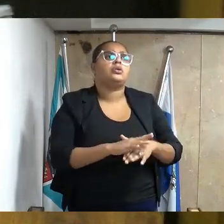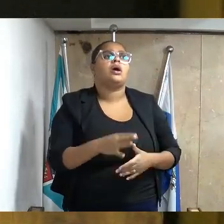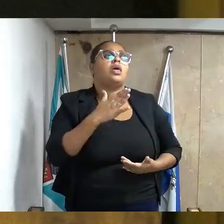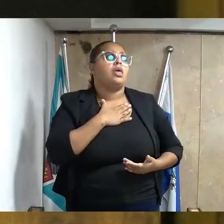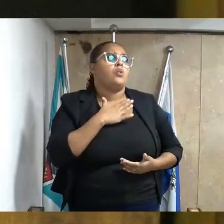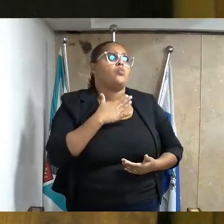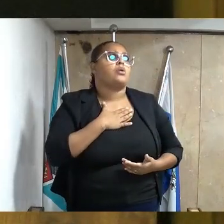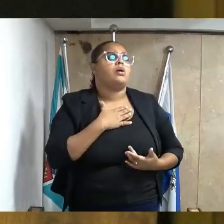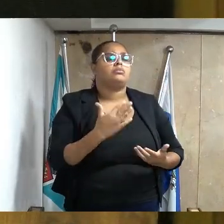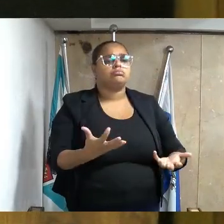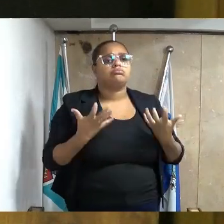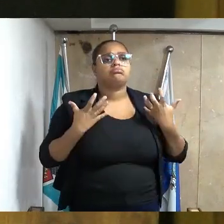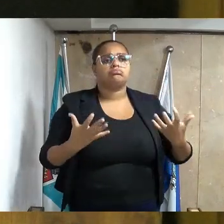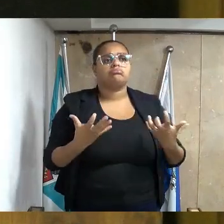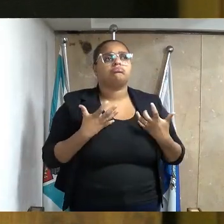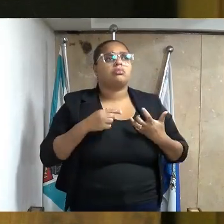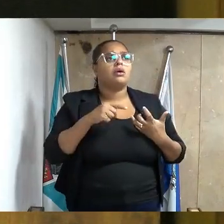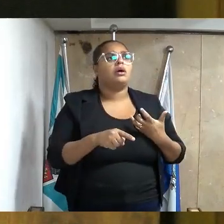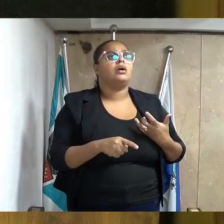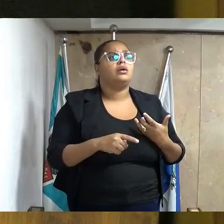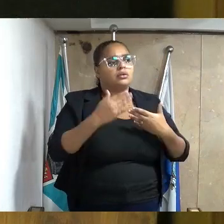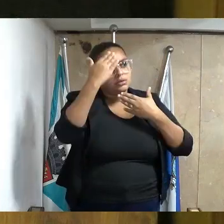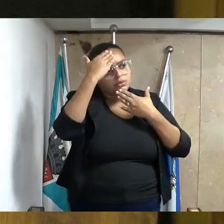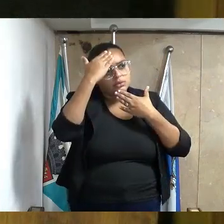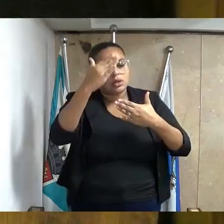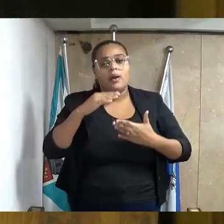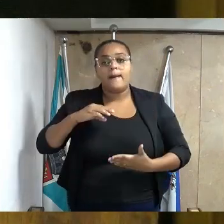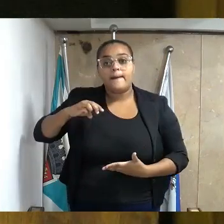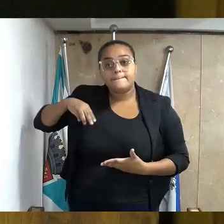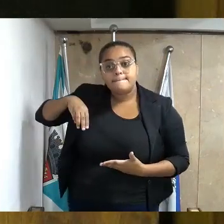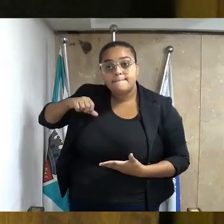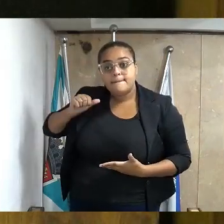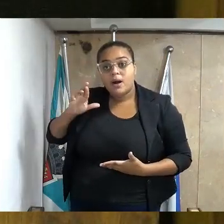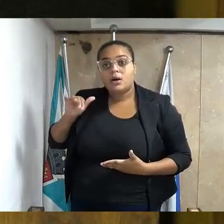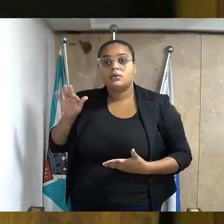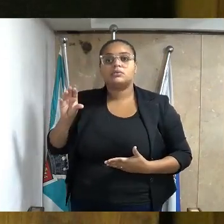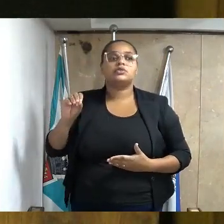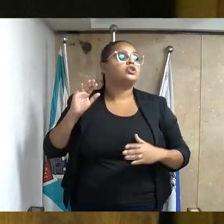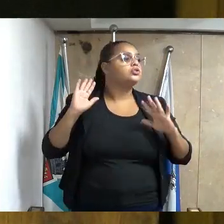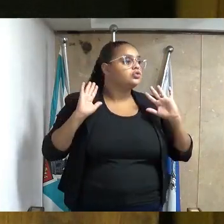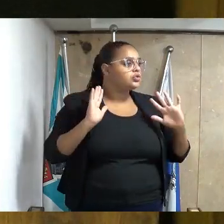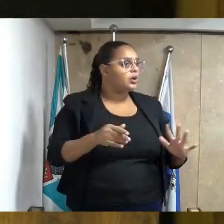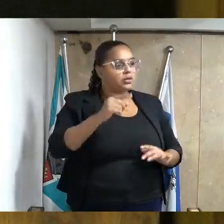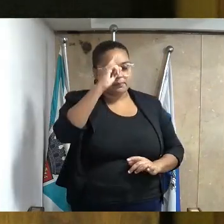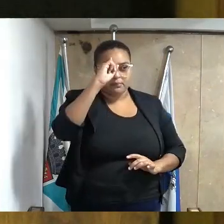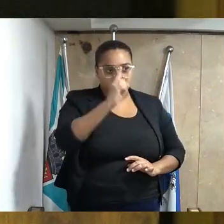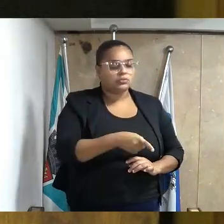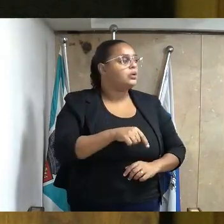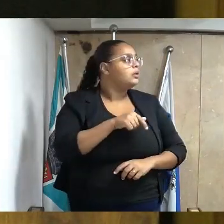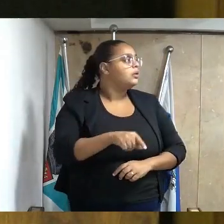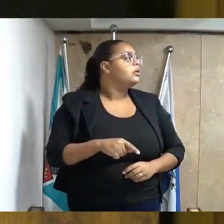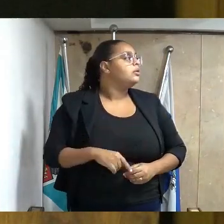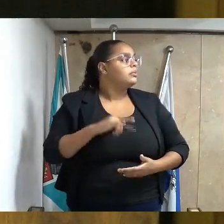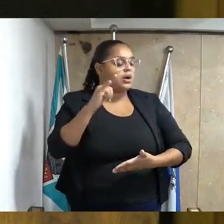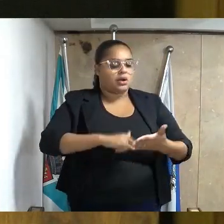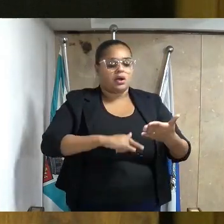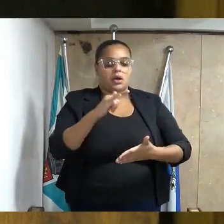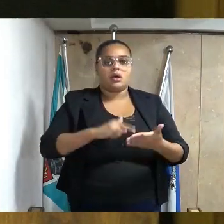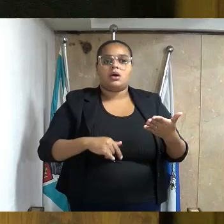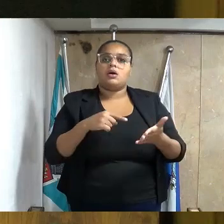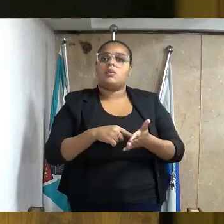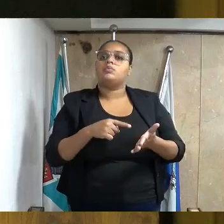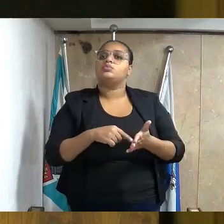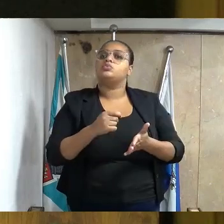quero agradecer o deputado Marcos Tavares, que já até mandou aqui uma carta que eu gostaria de